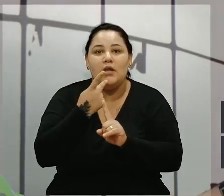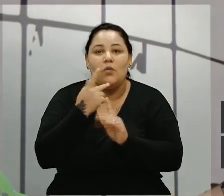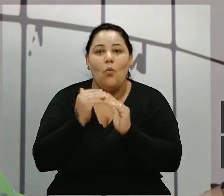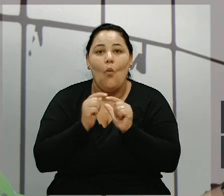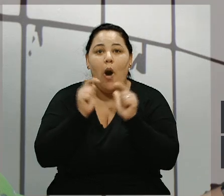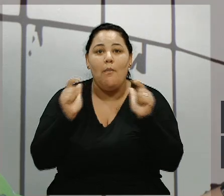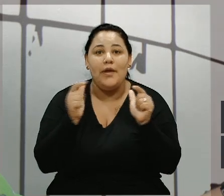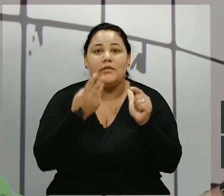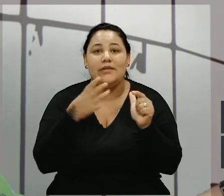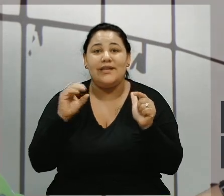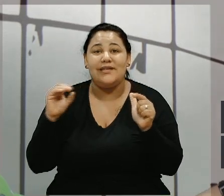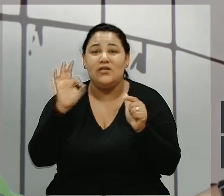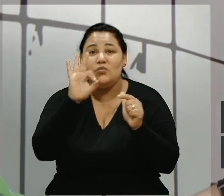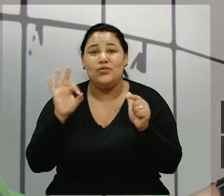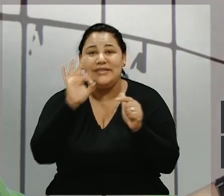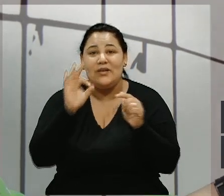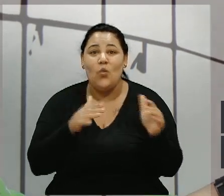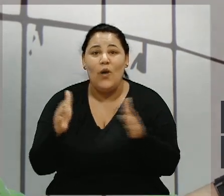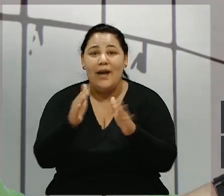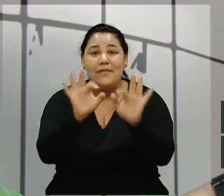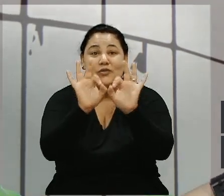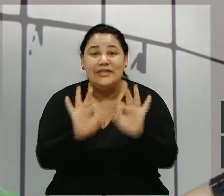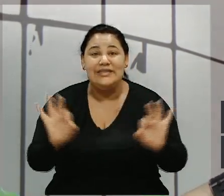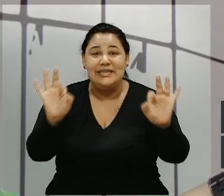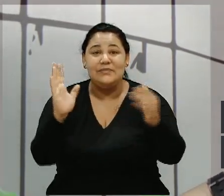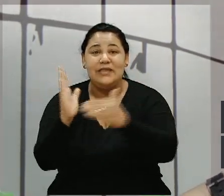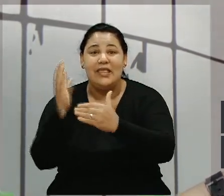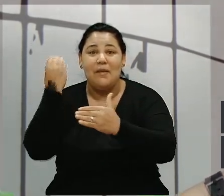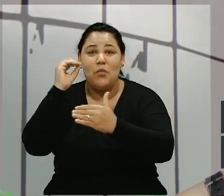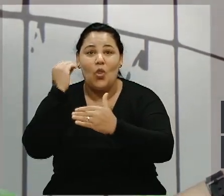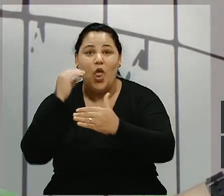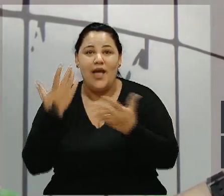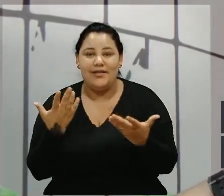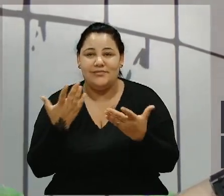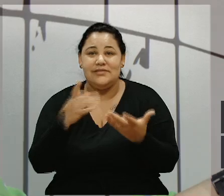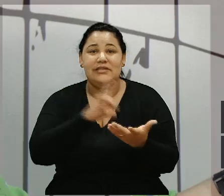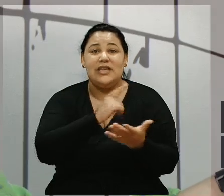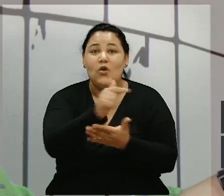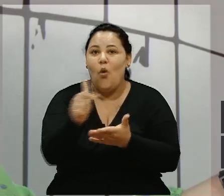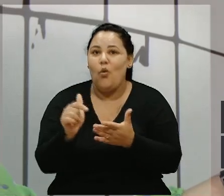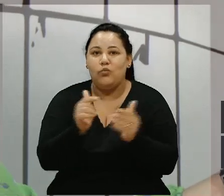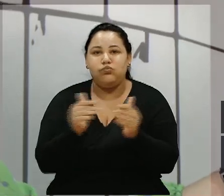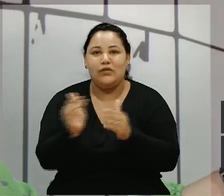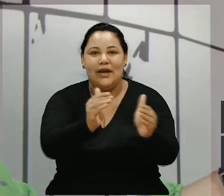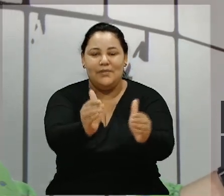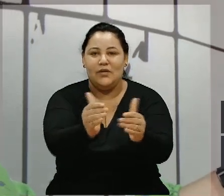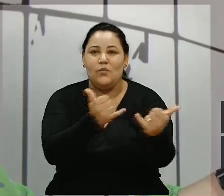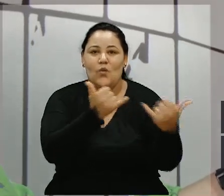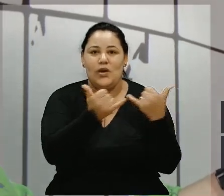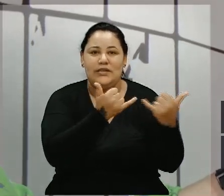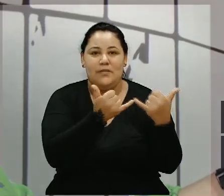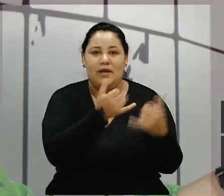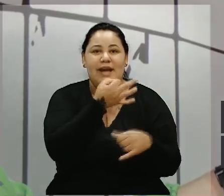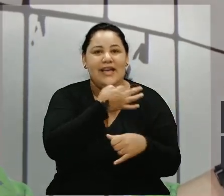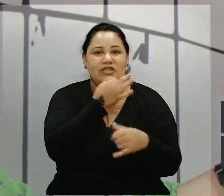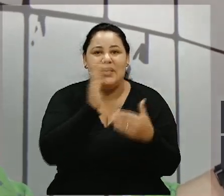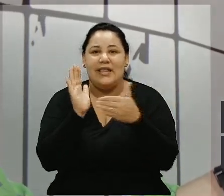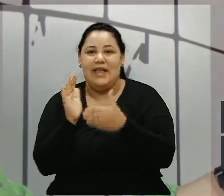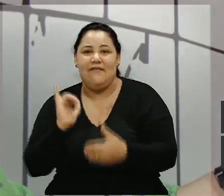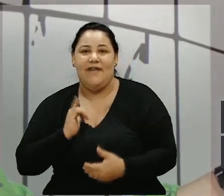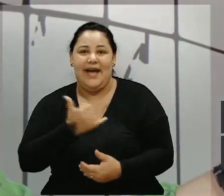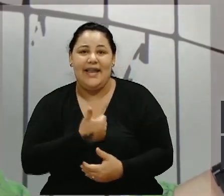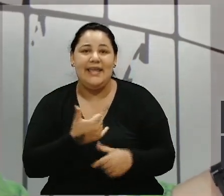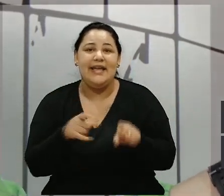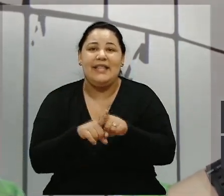num roteiro simples Caxias-Porto Alegre, sendo que a gente tem outros roteiros, por exemplo, Caxias-Vacaria também,